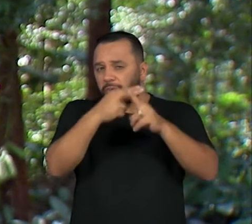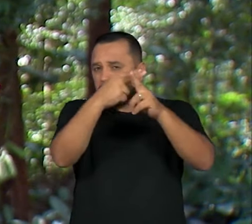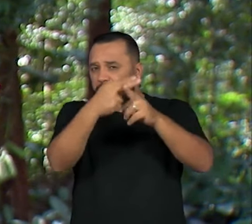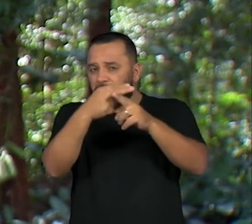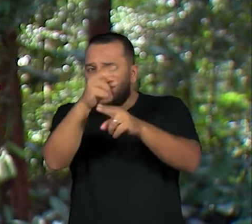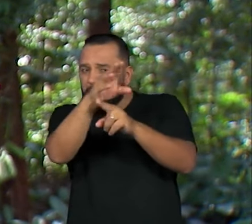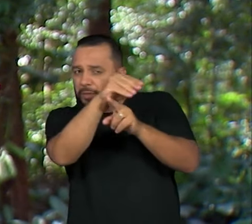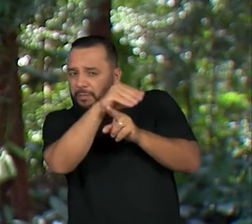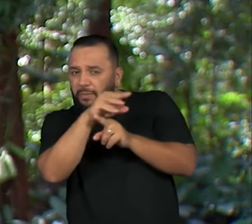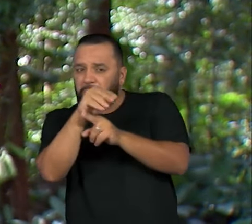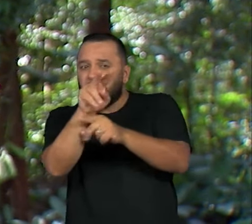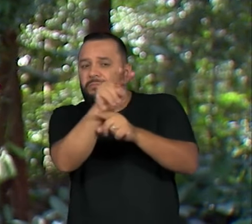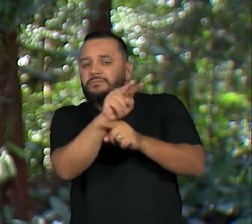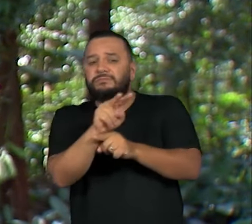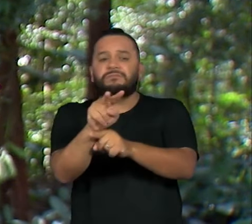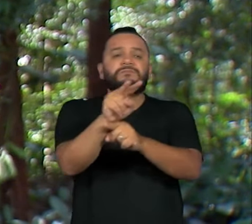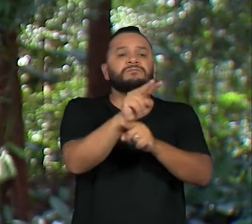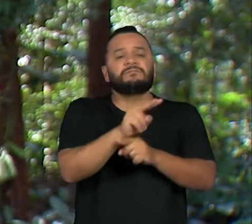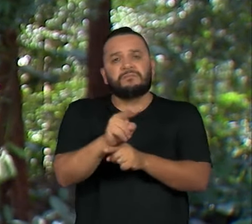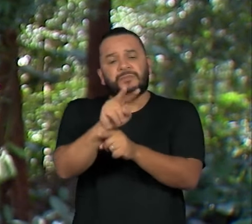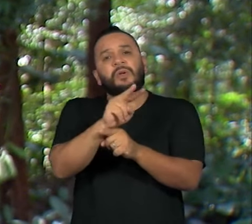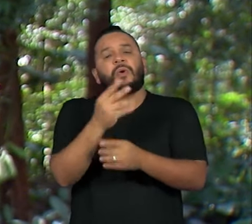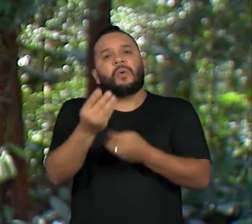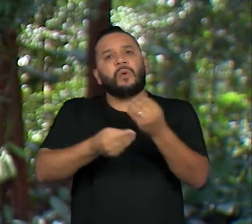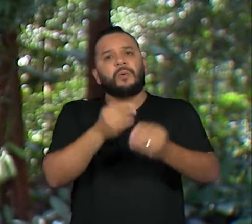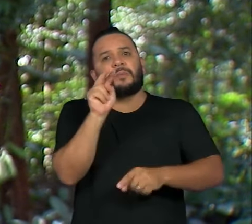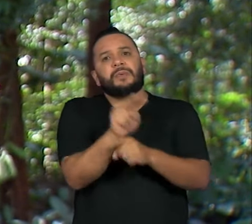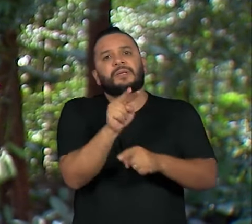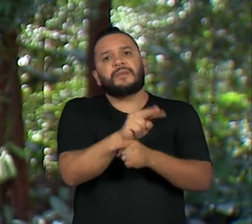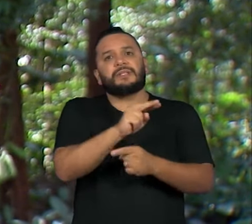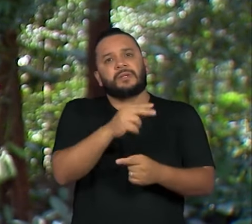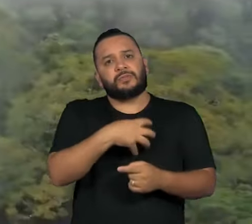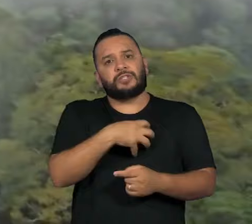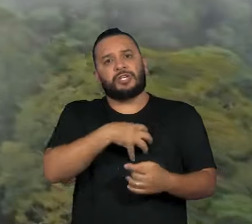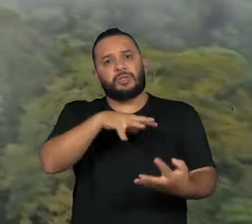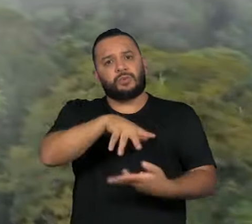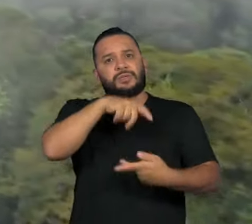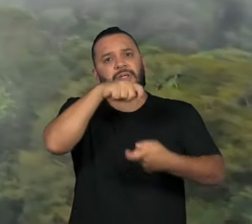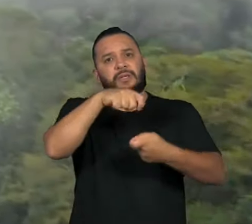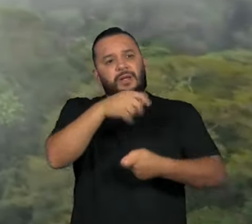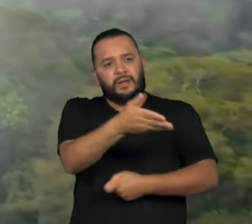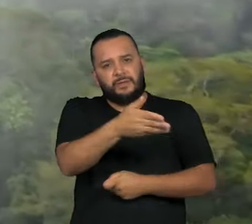ajude a encontrar soluções sustentáveis para preservar a floresta.